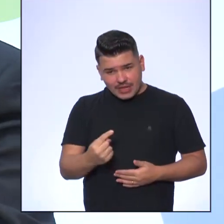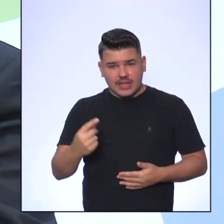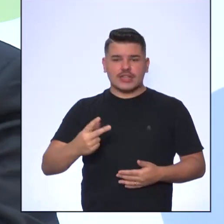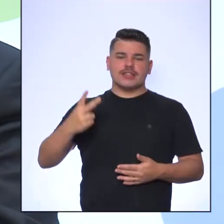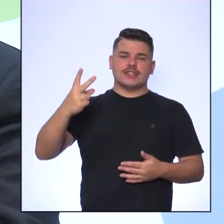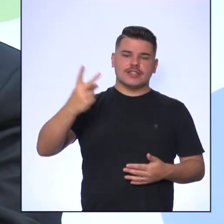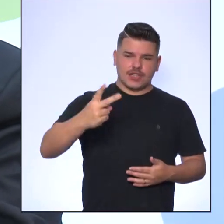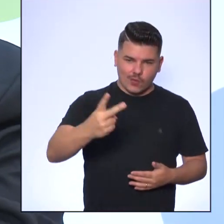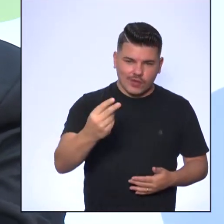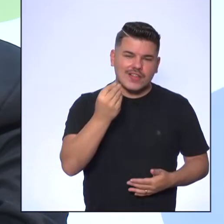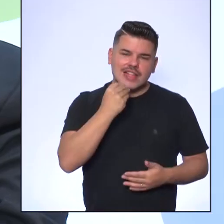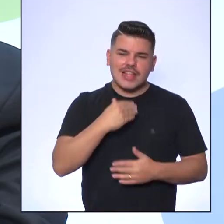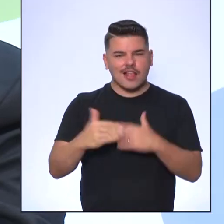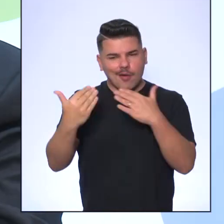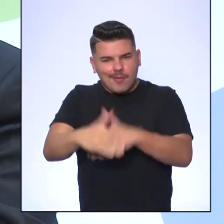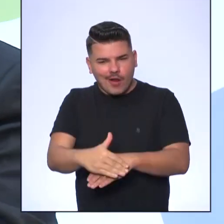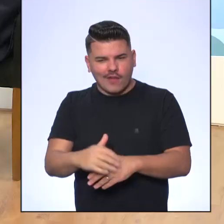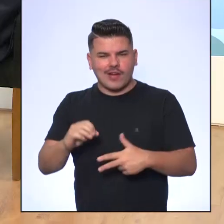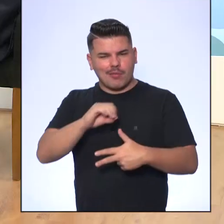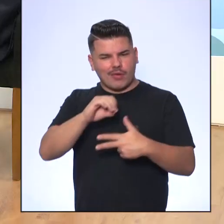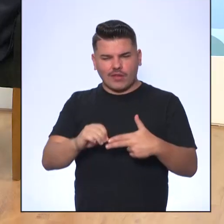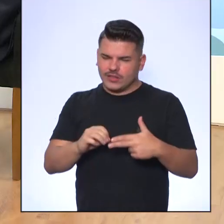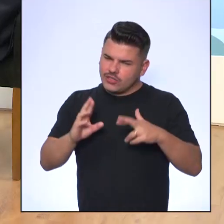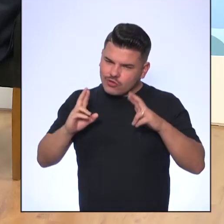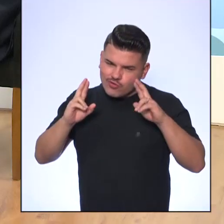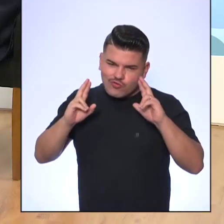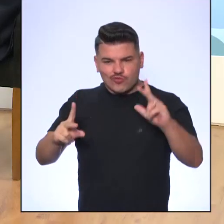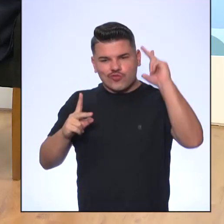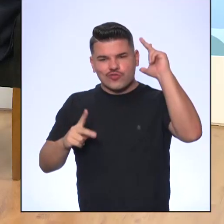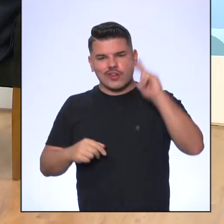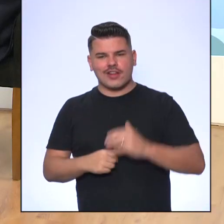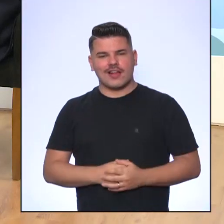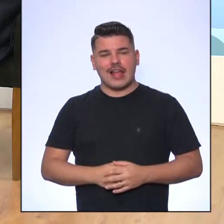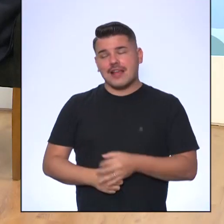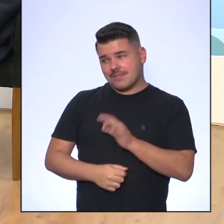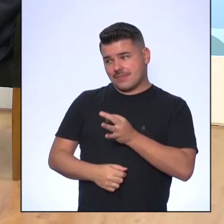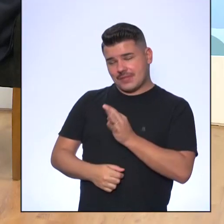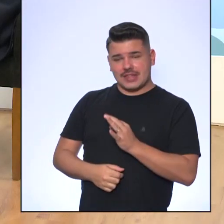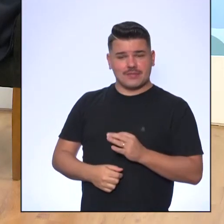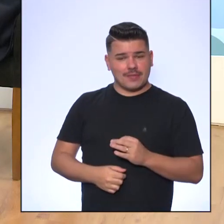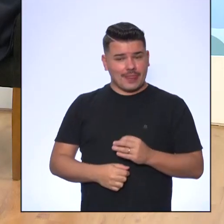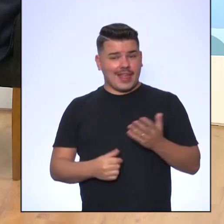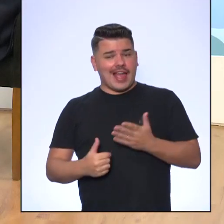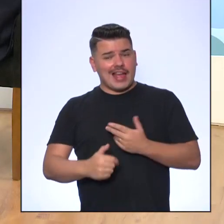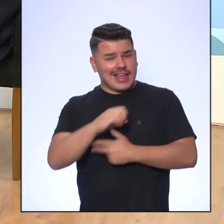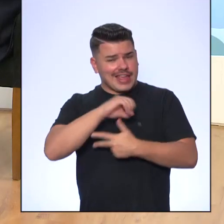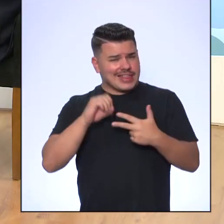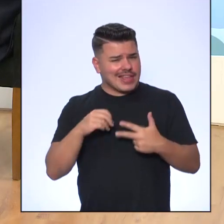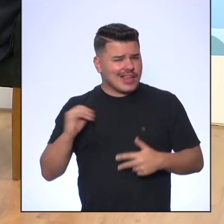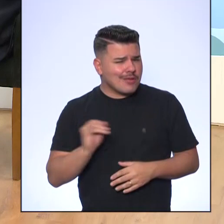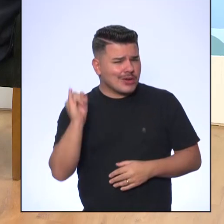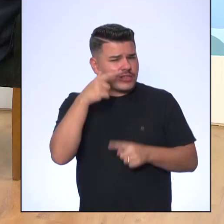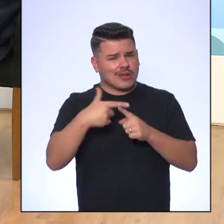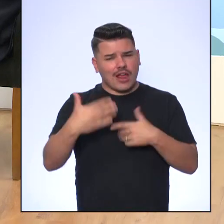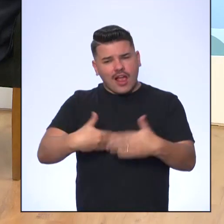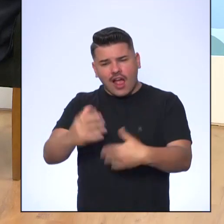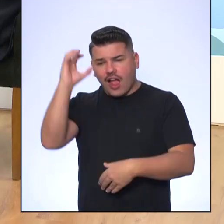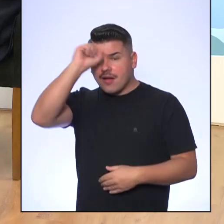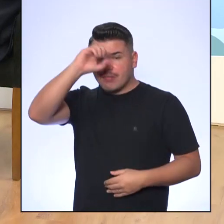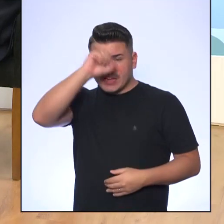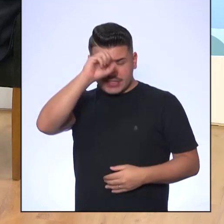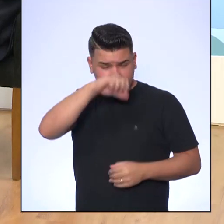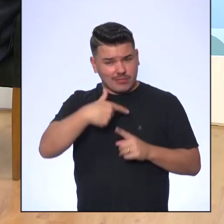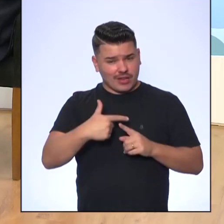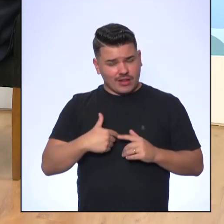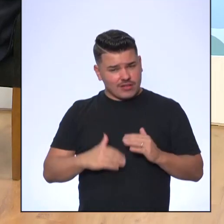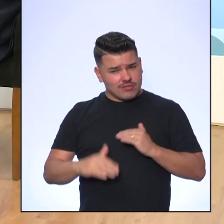processo também de preparação, porque é uma prova muito diferente, né? Exatamente, secretário. Fazer o Enem é um processo também de aprendizagem. Então, é